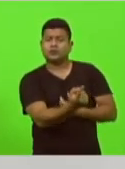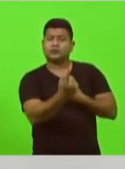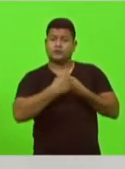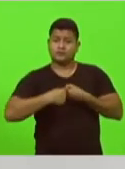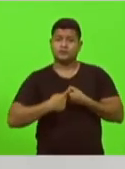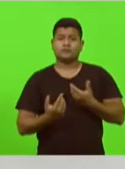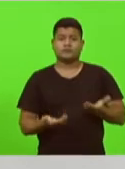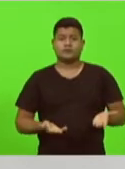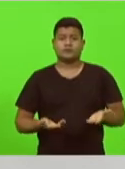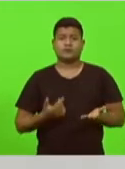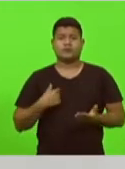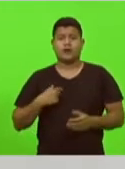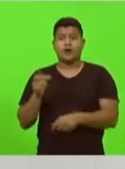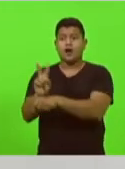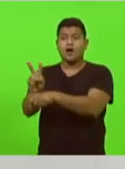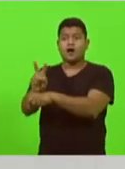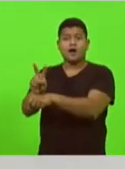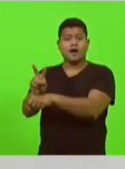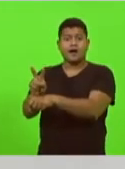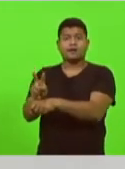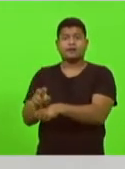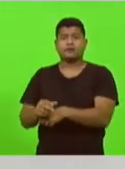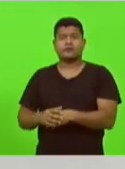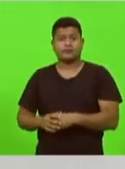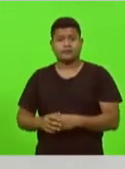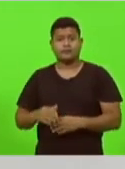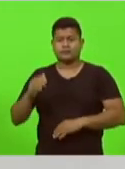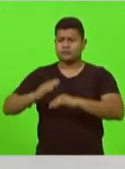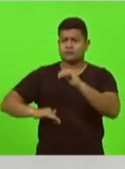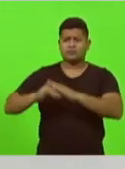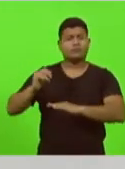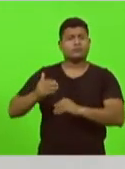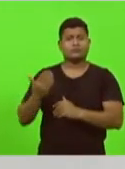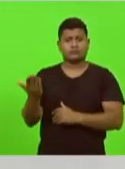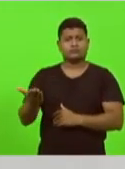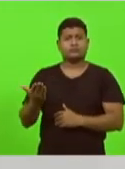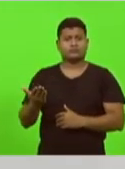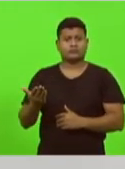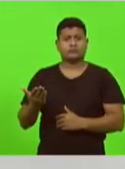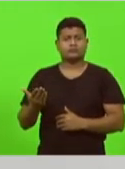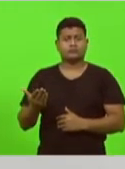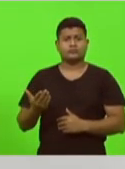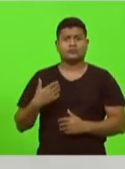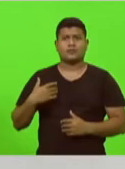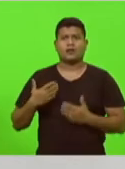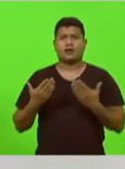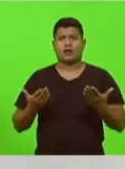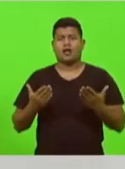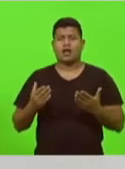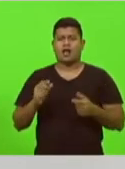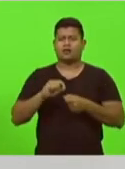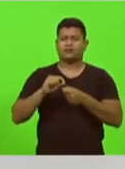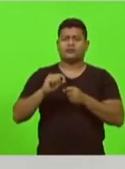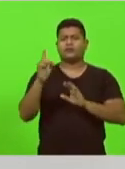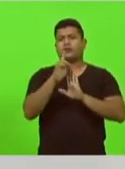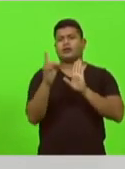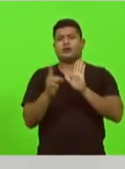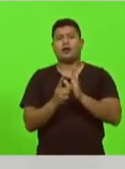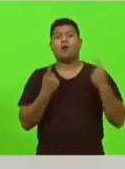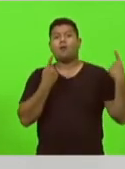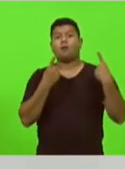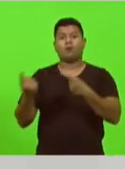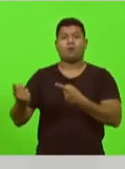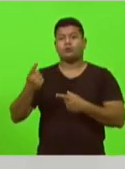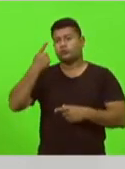Que fiscalize as suas próprias ações. Que não adianta fazer decreto contra ideologia de